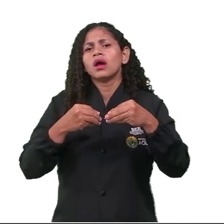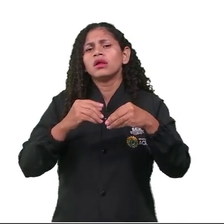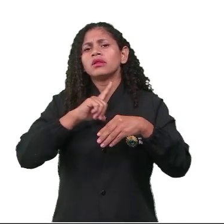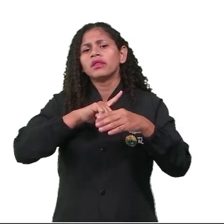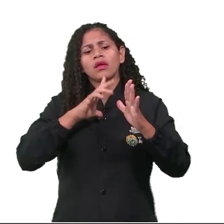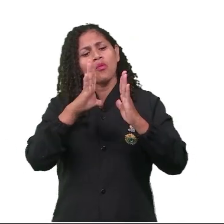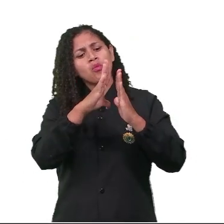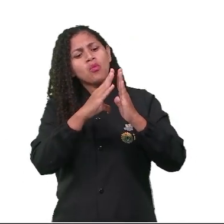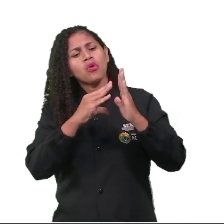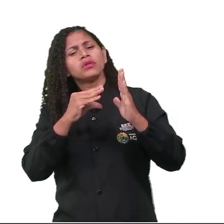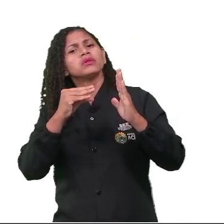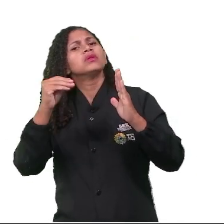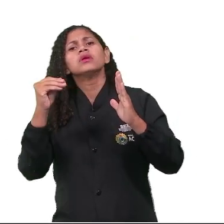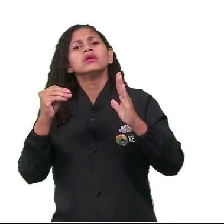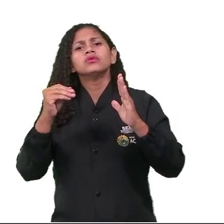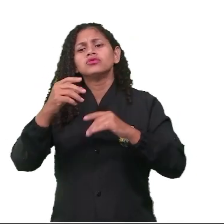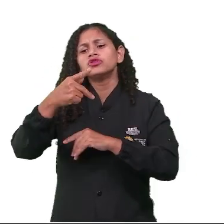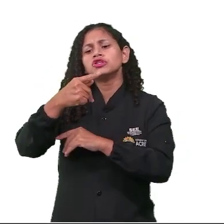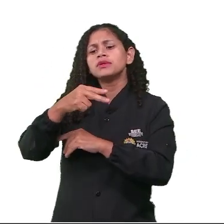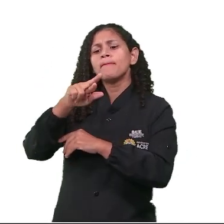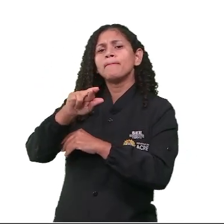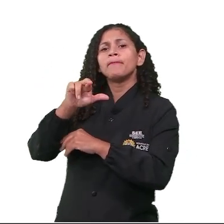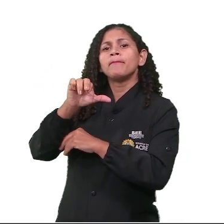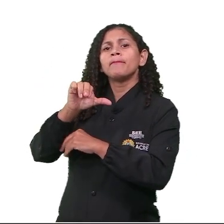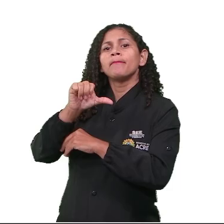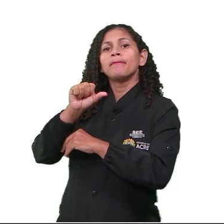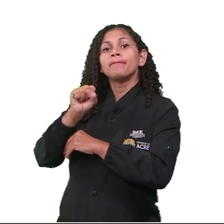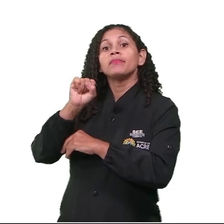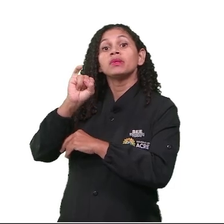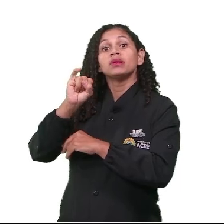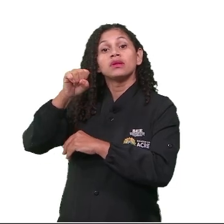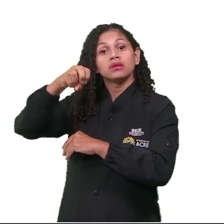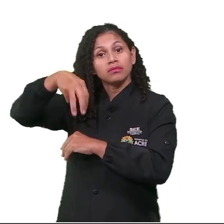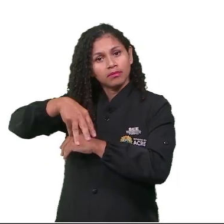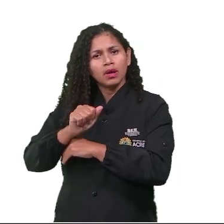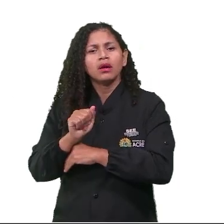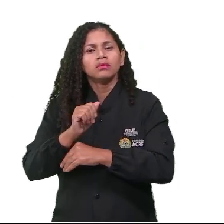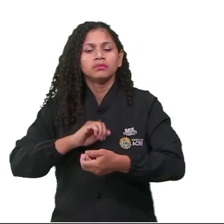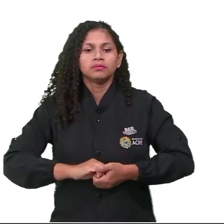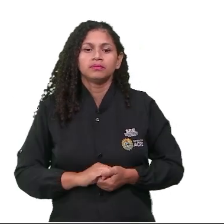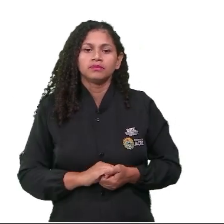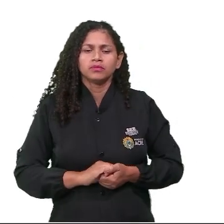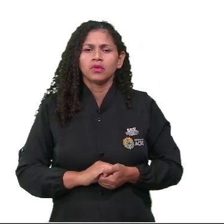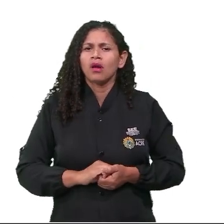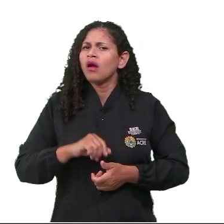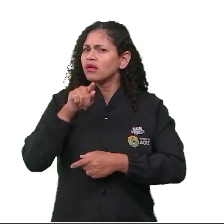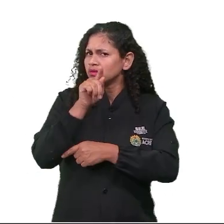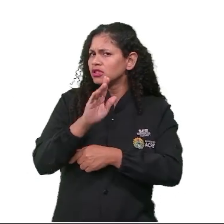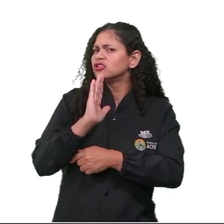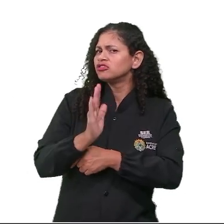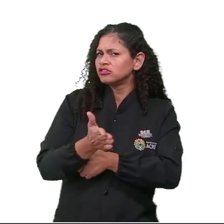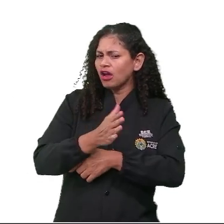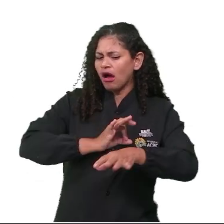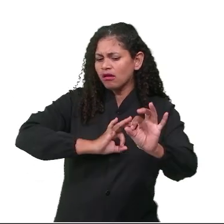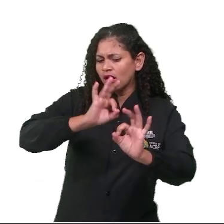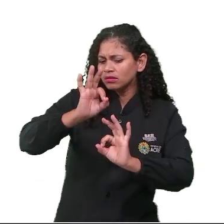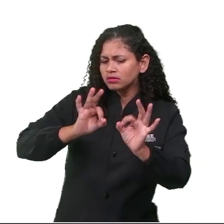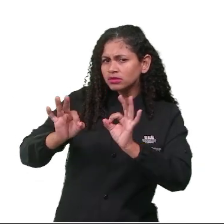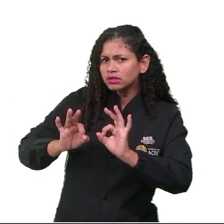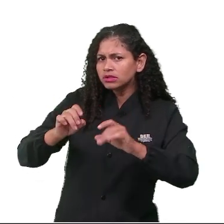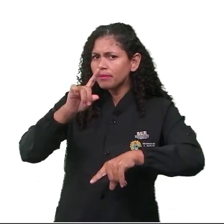de prisma? Terceira pergunta. Vocês já precisaram organizar mercadorias em algum